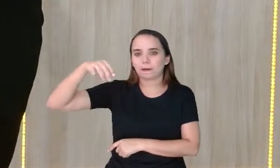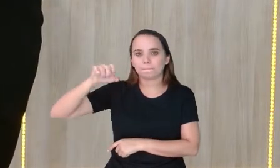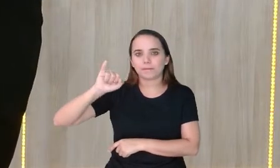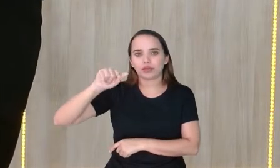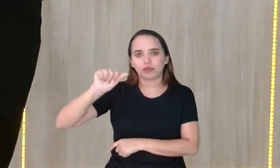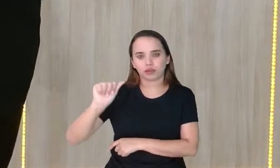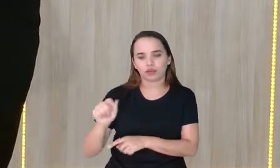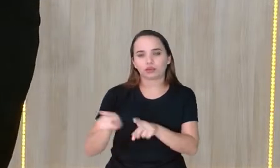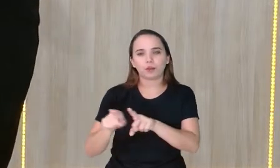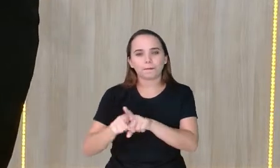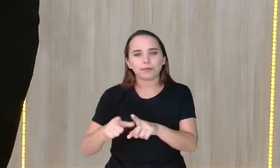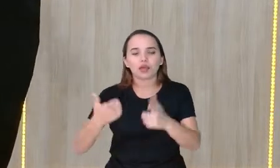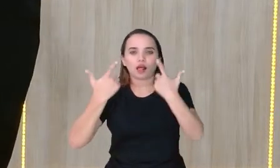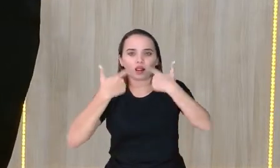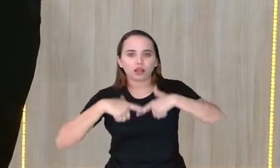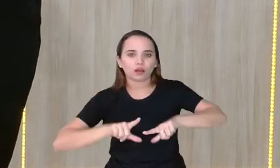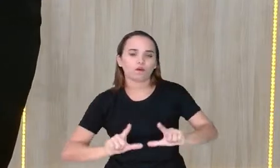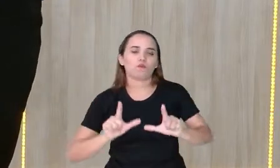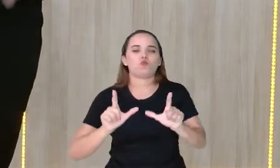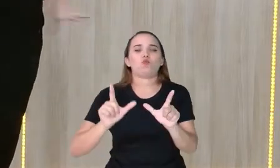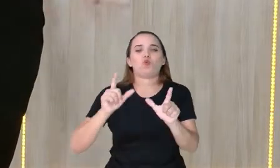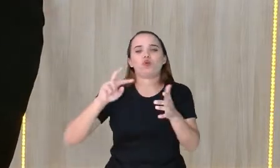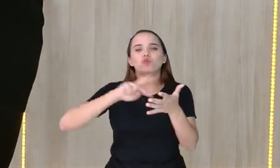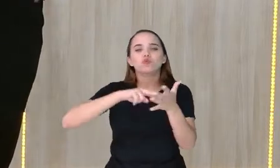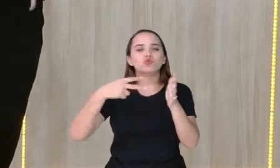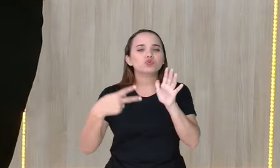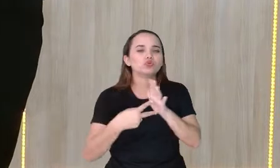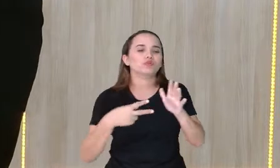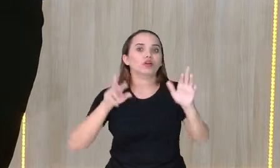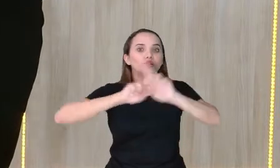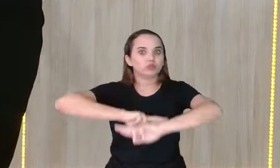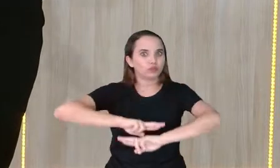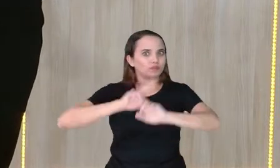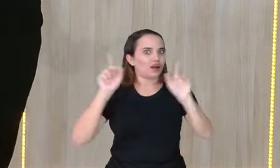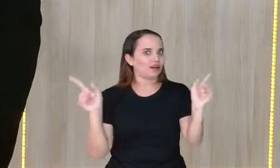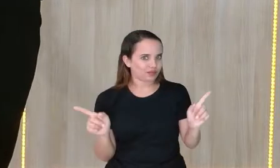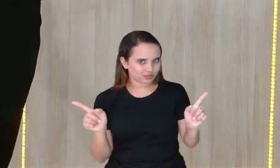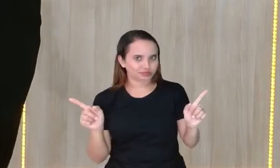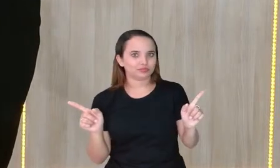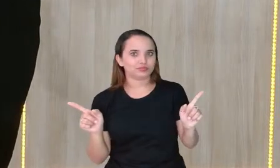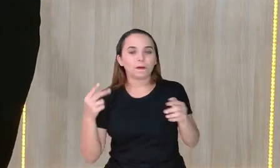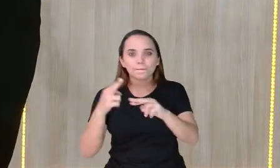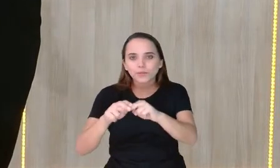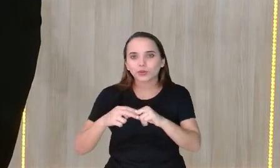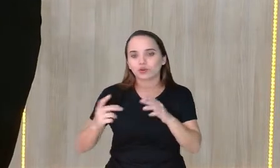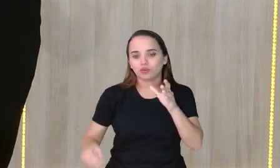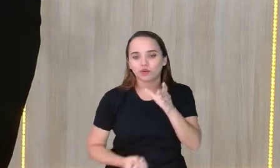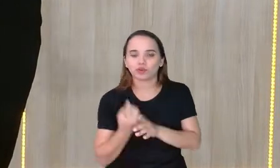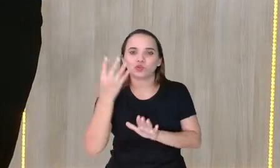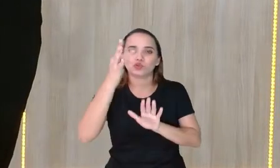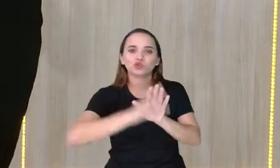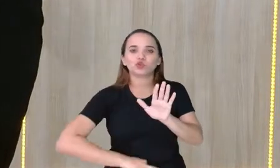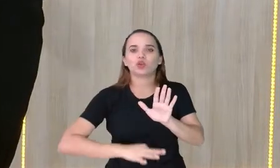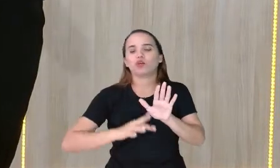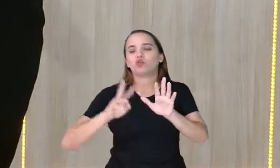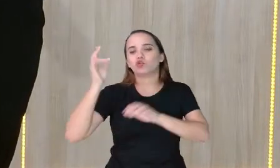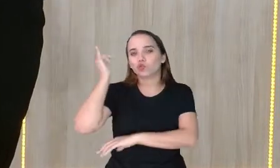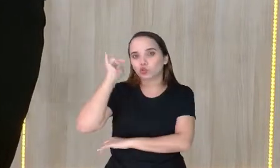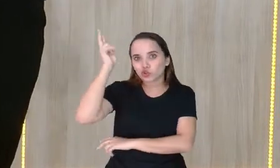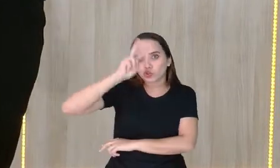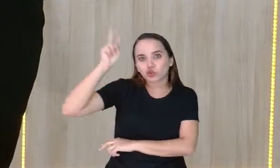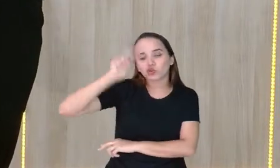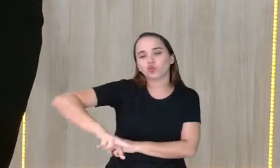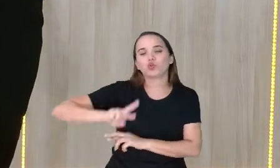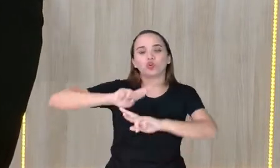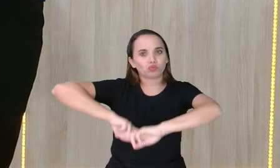de sentidos da palavra língua para construir 2 histórias completamente diferentes, usando o mesmo signo,